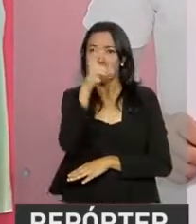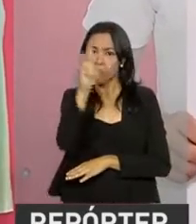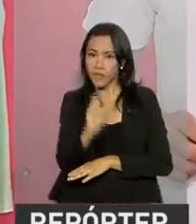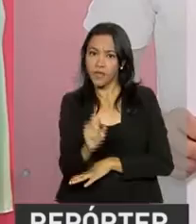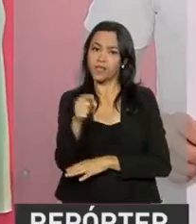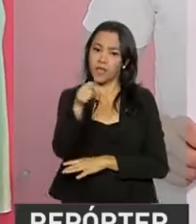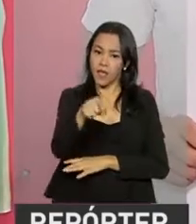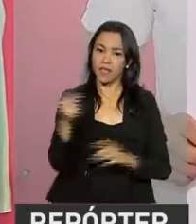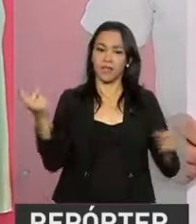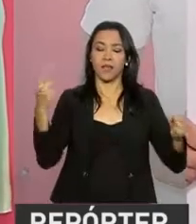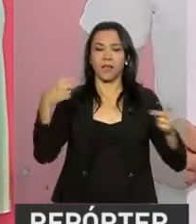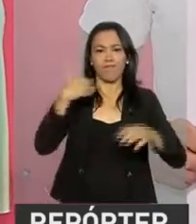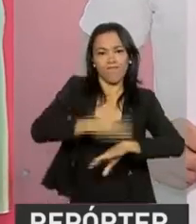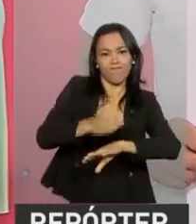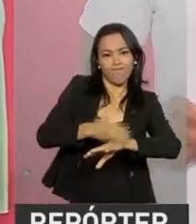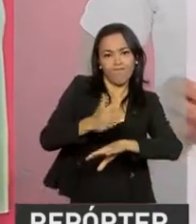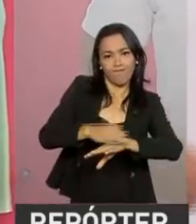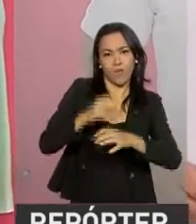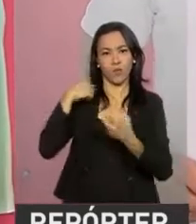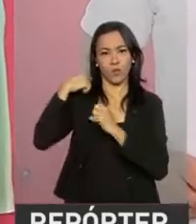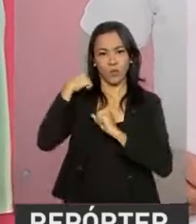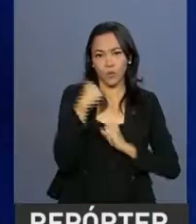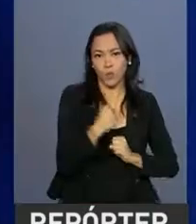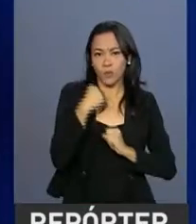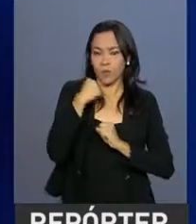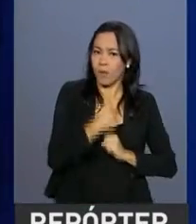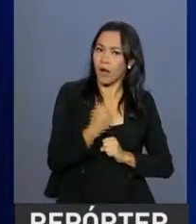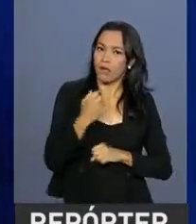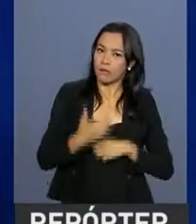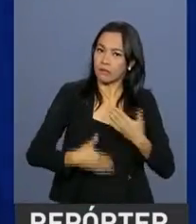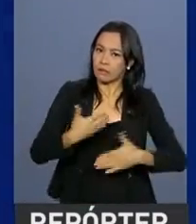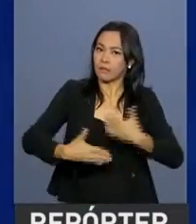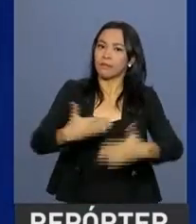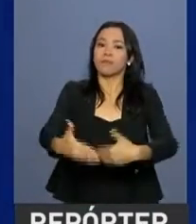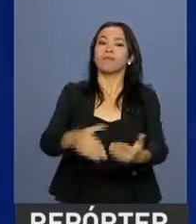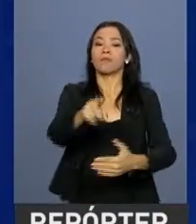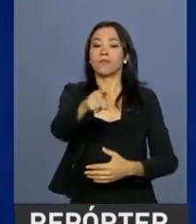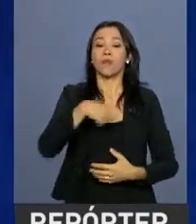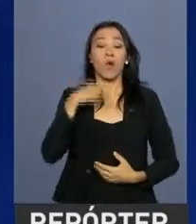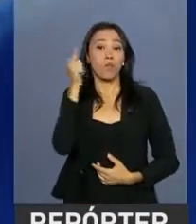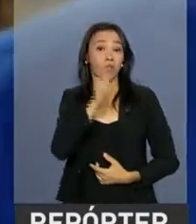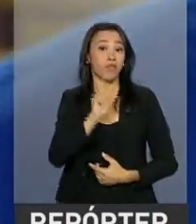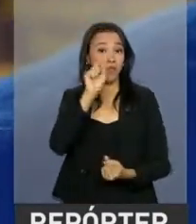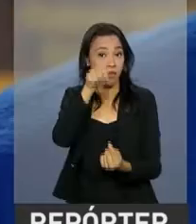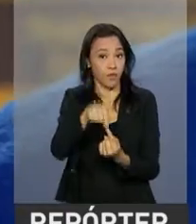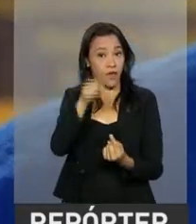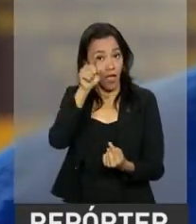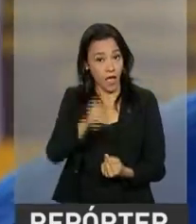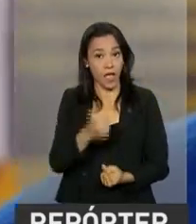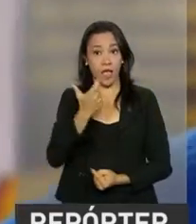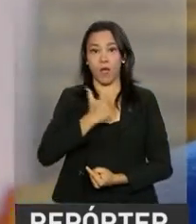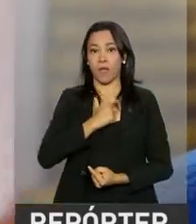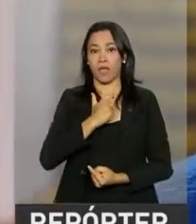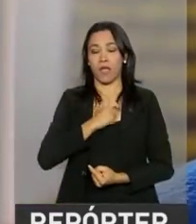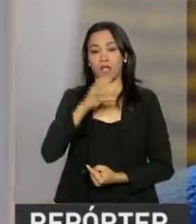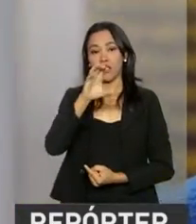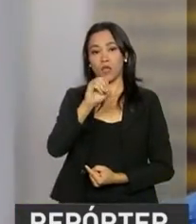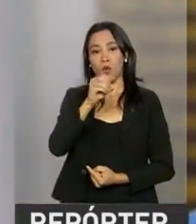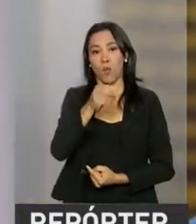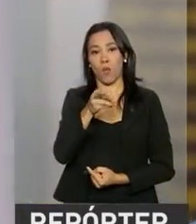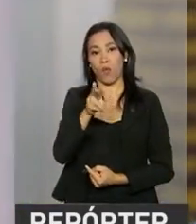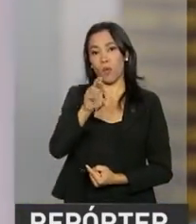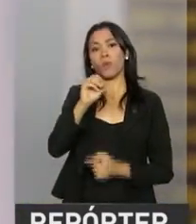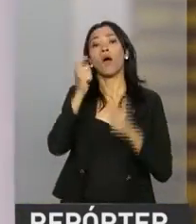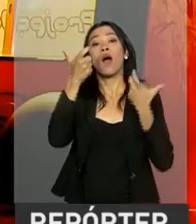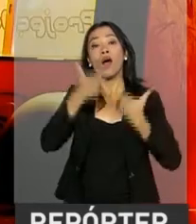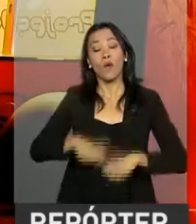esta academia de judô para complementar os treinamentos. A meta agora é ganhar o ouro em Tóquio daqui 4 anos. Mas para